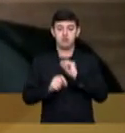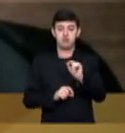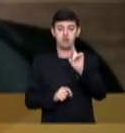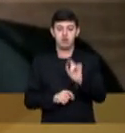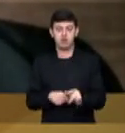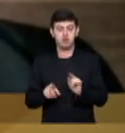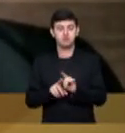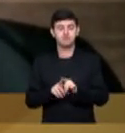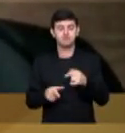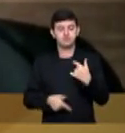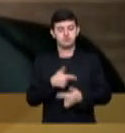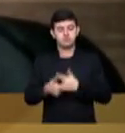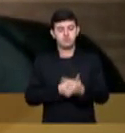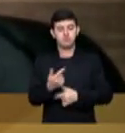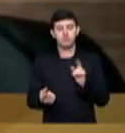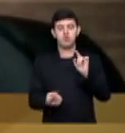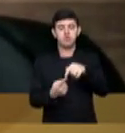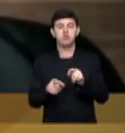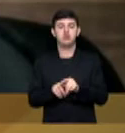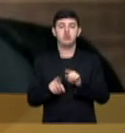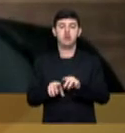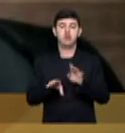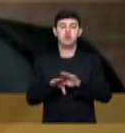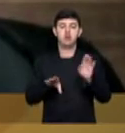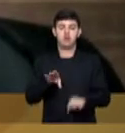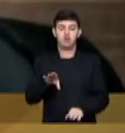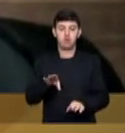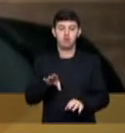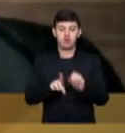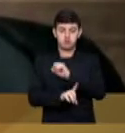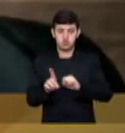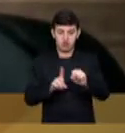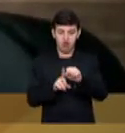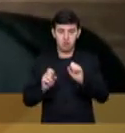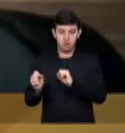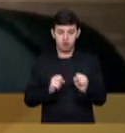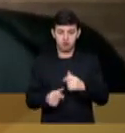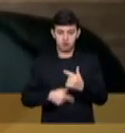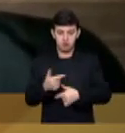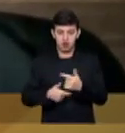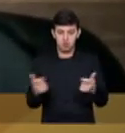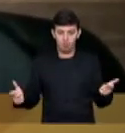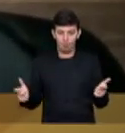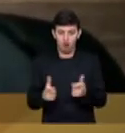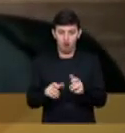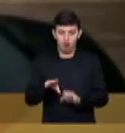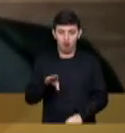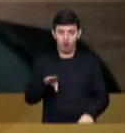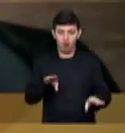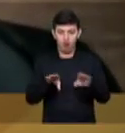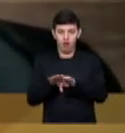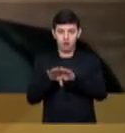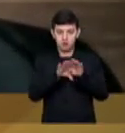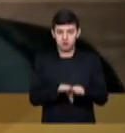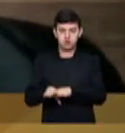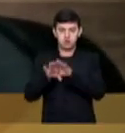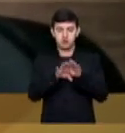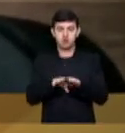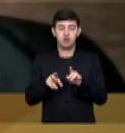a desigualdade social, criar condições de desenvolvimento e de qualidade de vida.